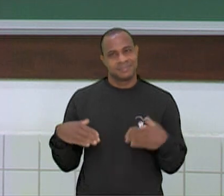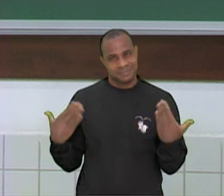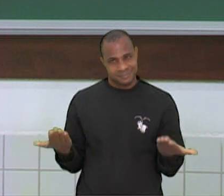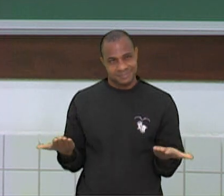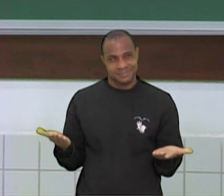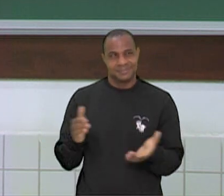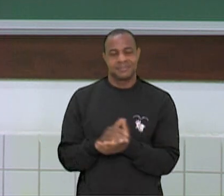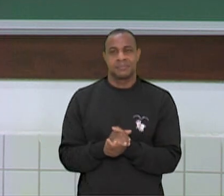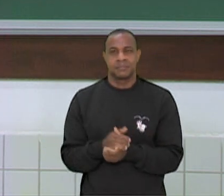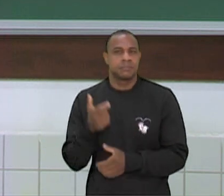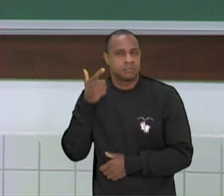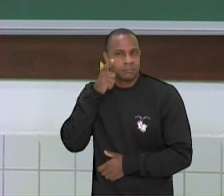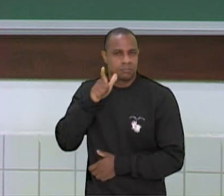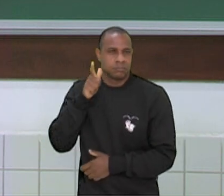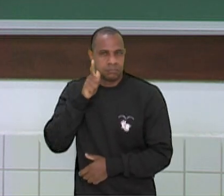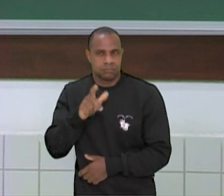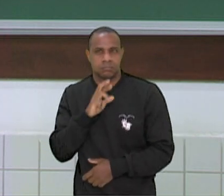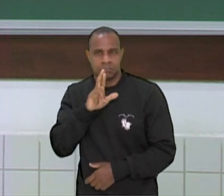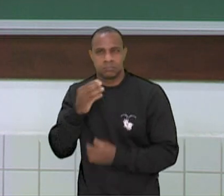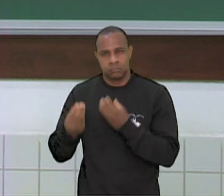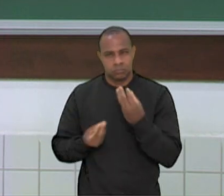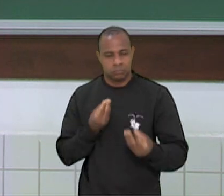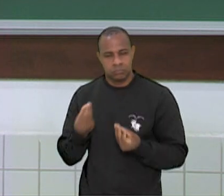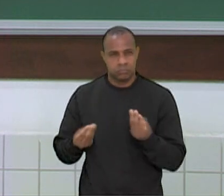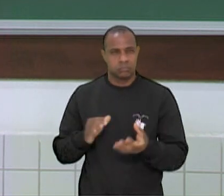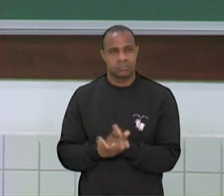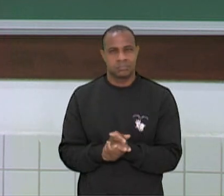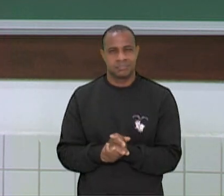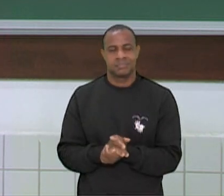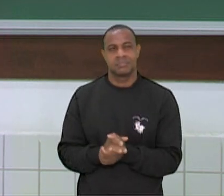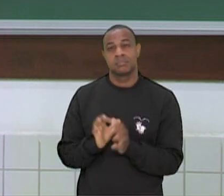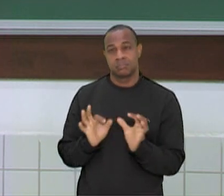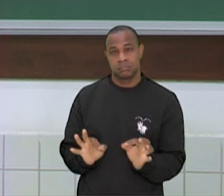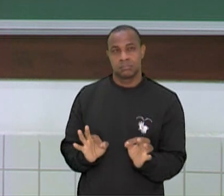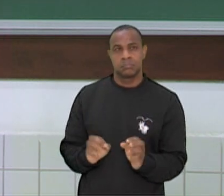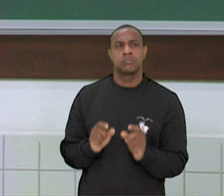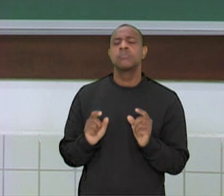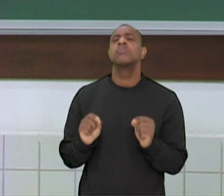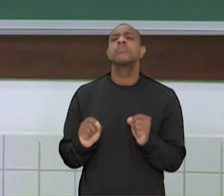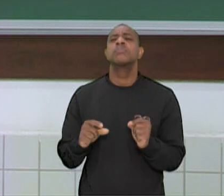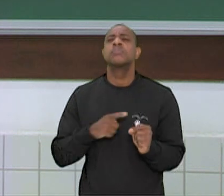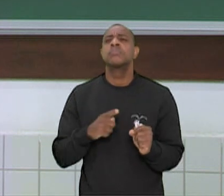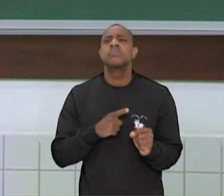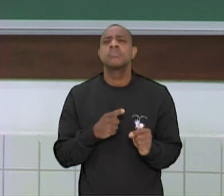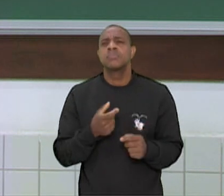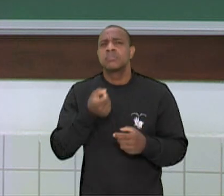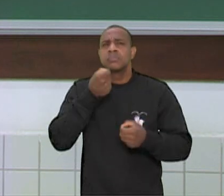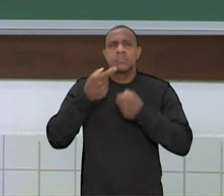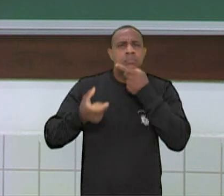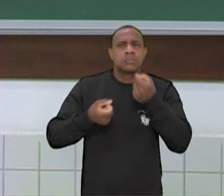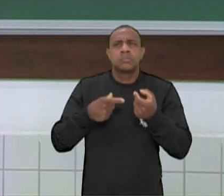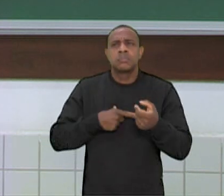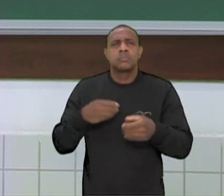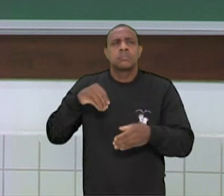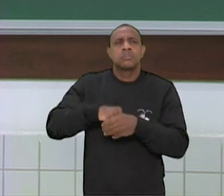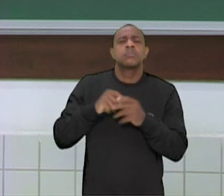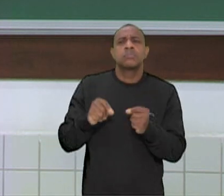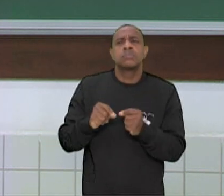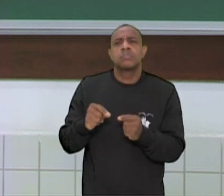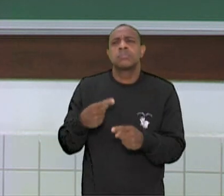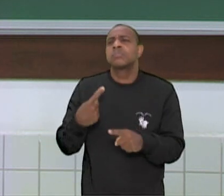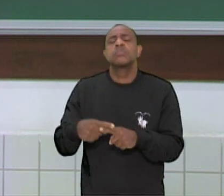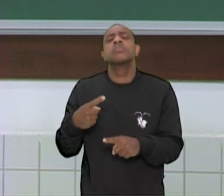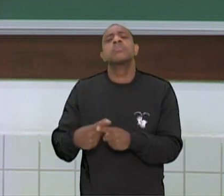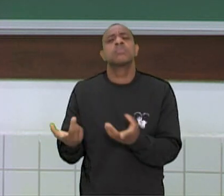E aí, galera, conseguiu chegar aí numa resposta? Eu acredito que sim. No que consiste, então, o humor ali, ou por que a personagem sentiu-se